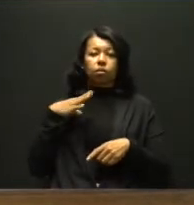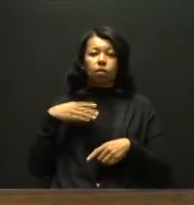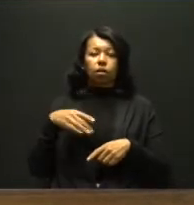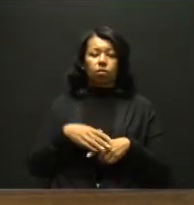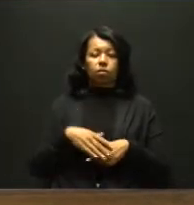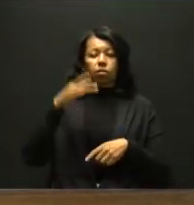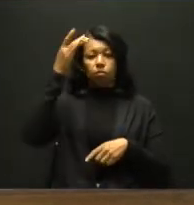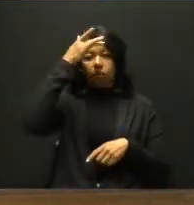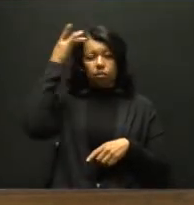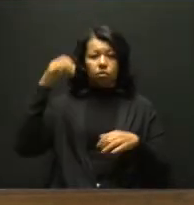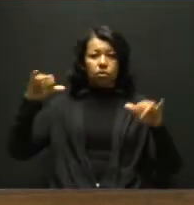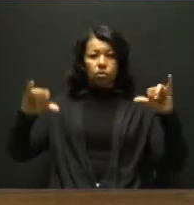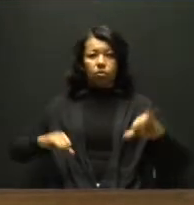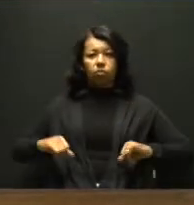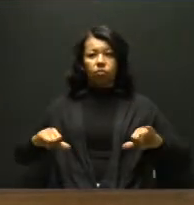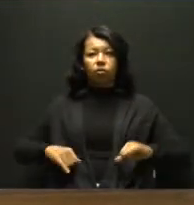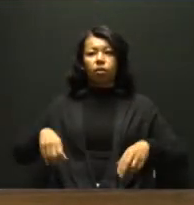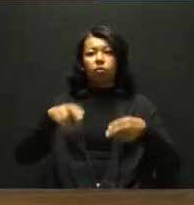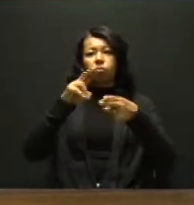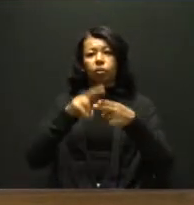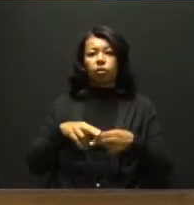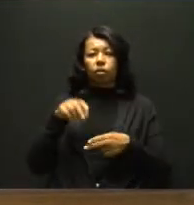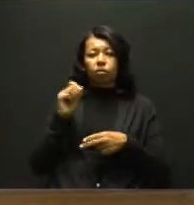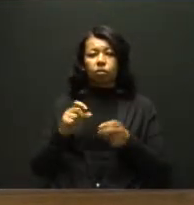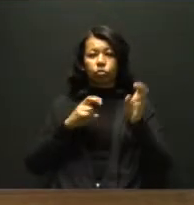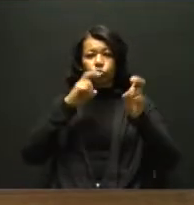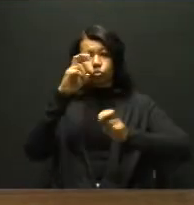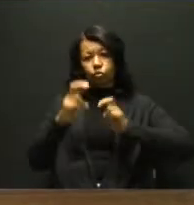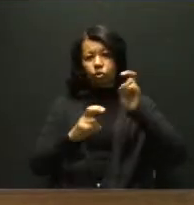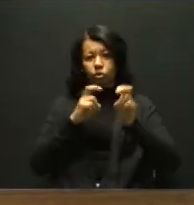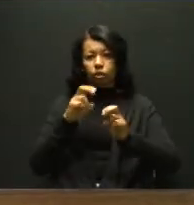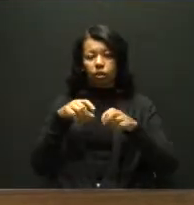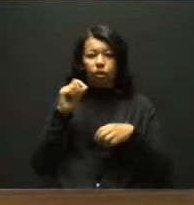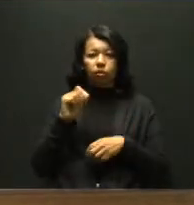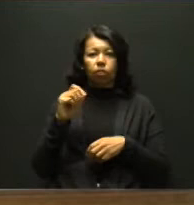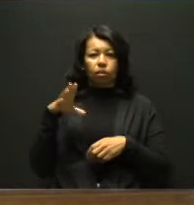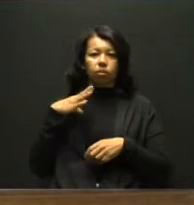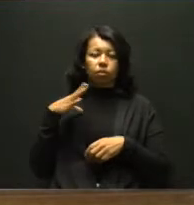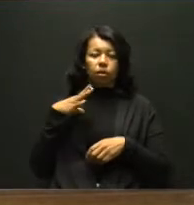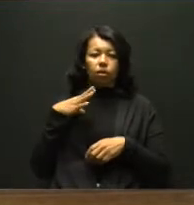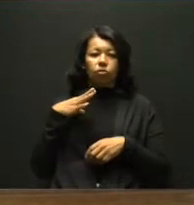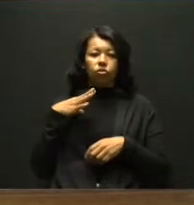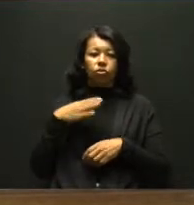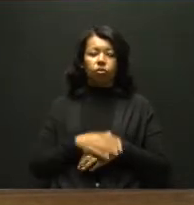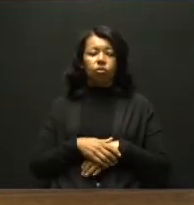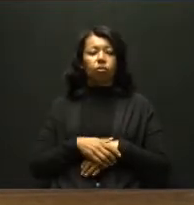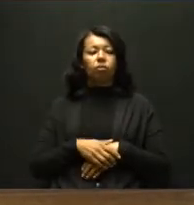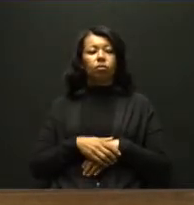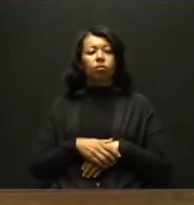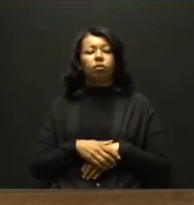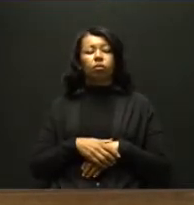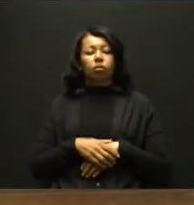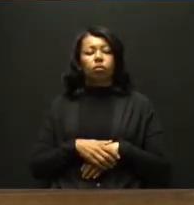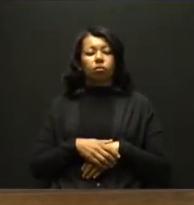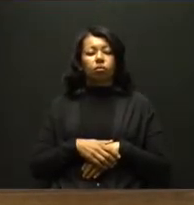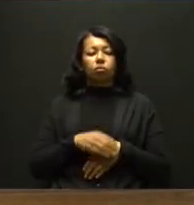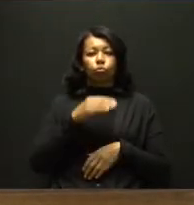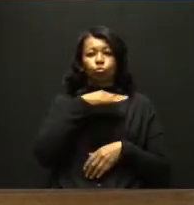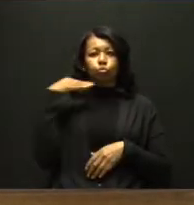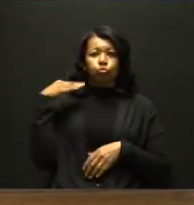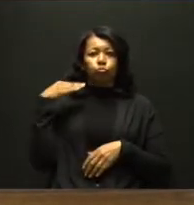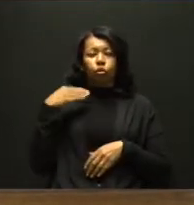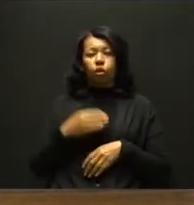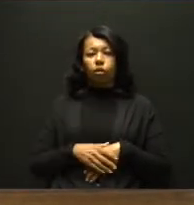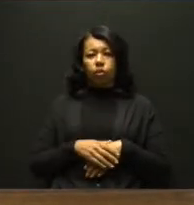abalroados vereador que chão na vila dos pescadores e do planeta enquanto as pessoas foram divididas ao meio por conta de um trem quantas